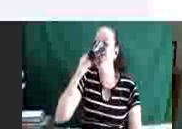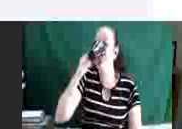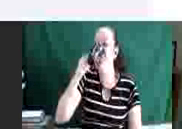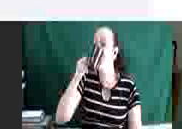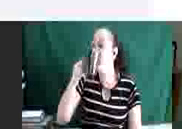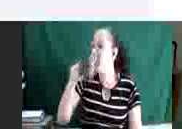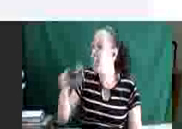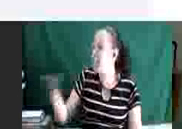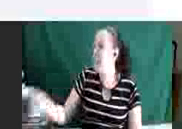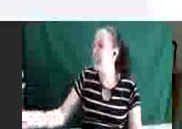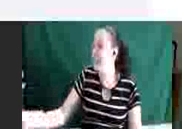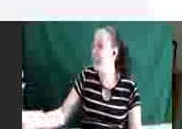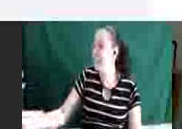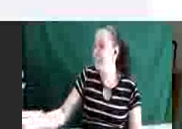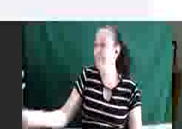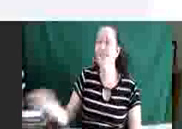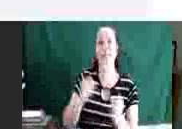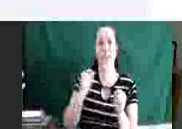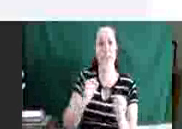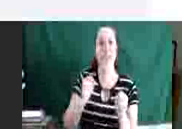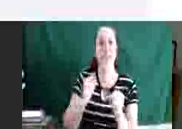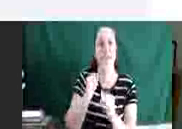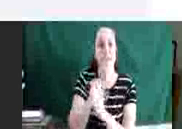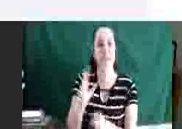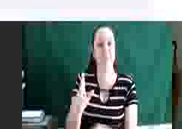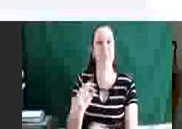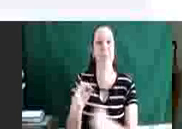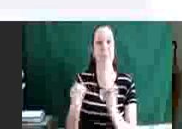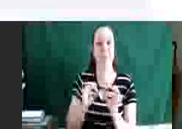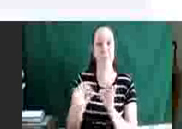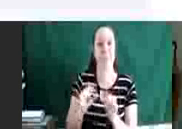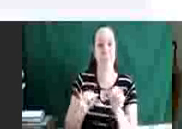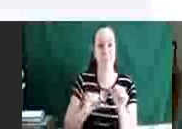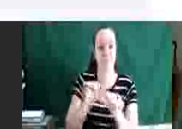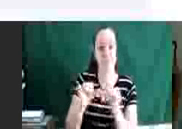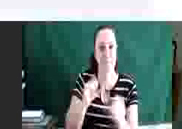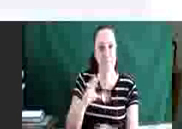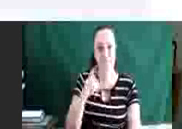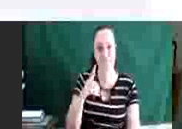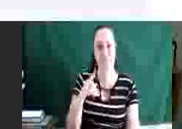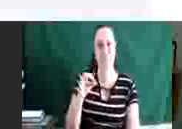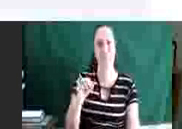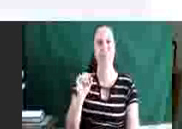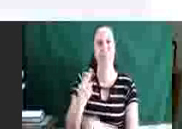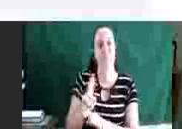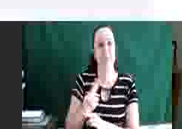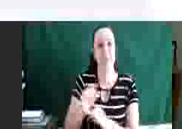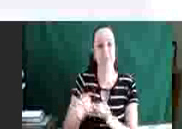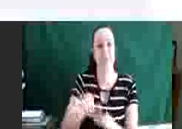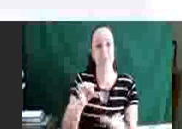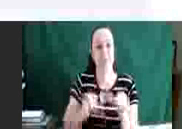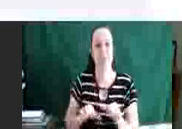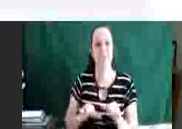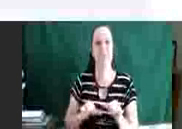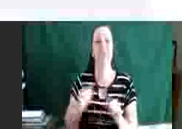vezes a ferramenta está aqui nos três igual, mas um não tem, outro tem. Então, são livros que complementam um ao outro. O ASP, já mostrei para